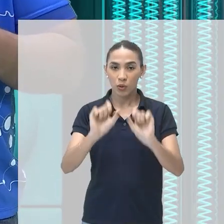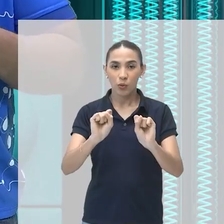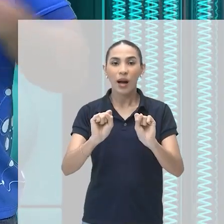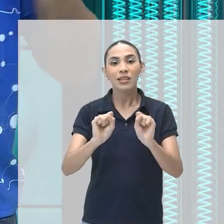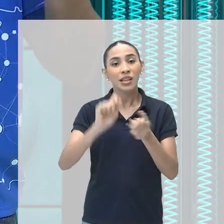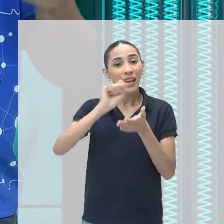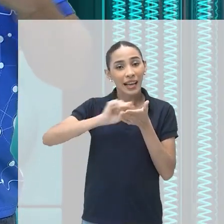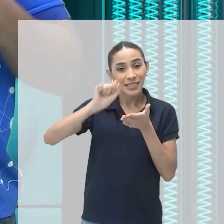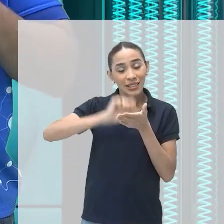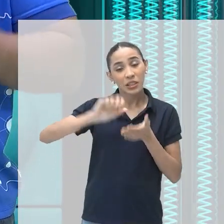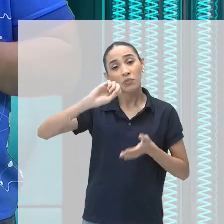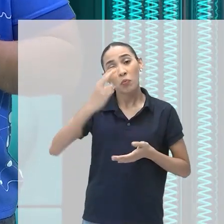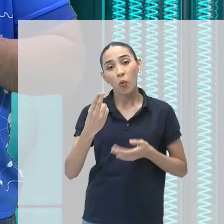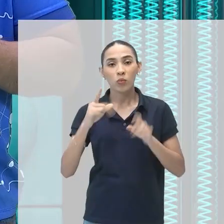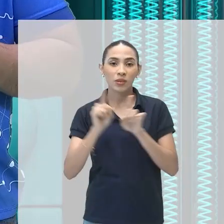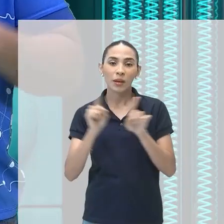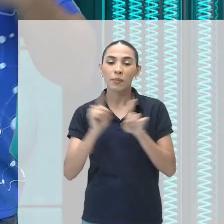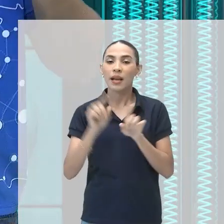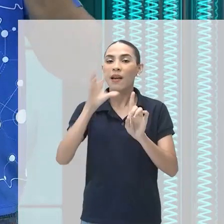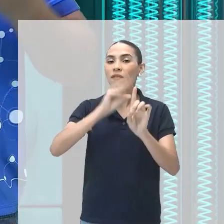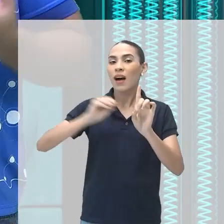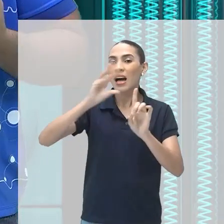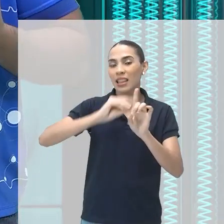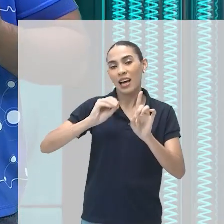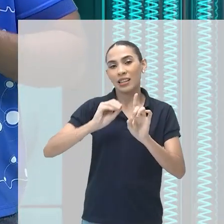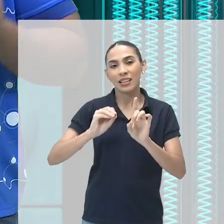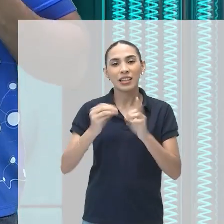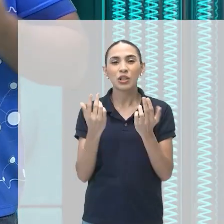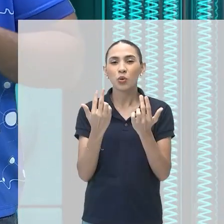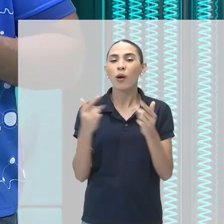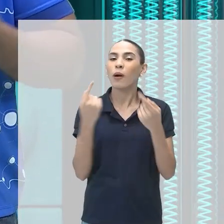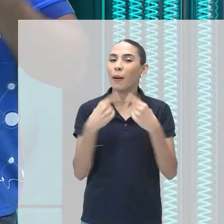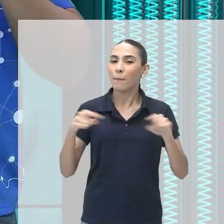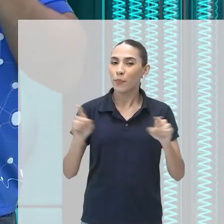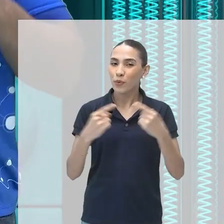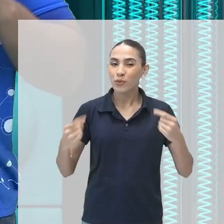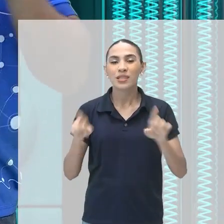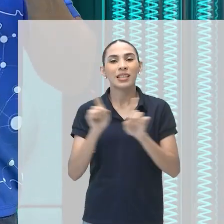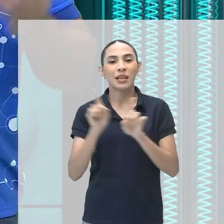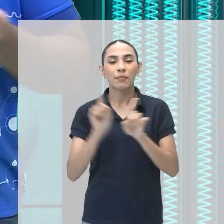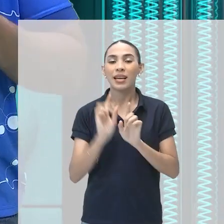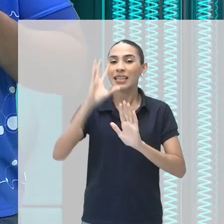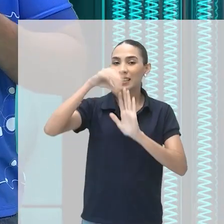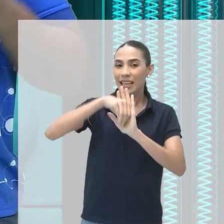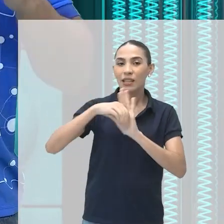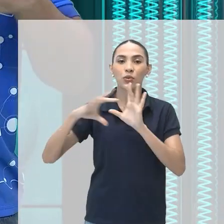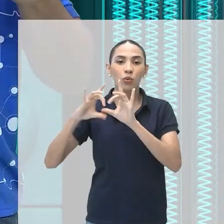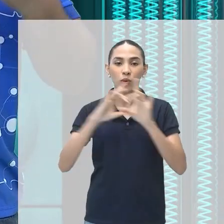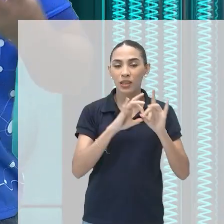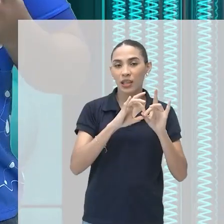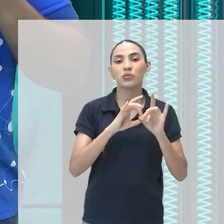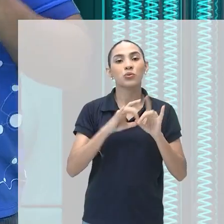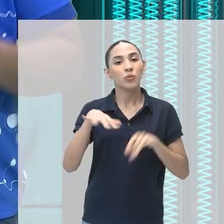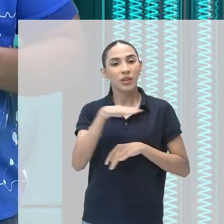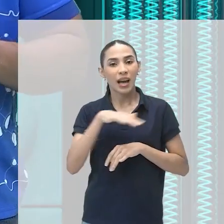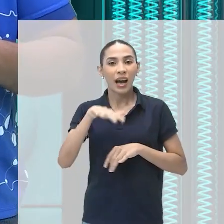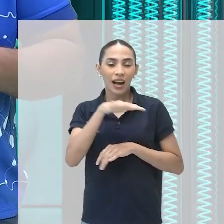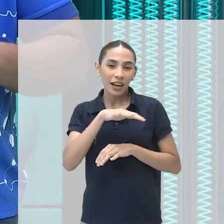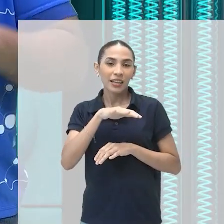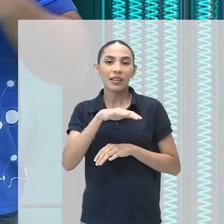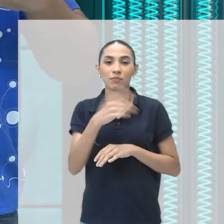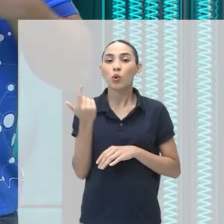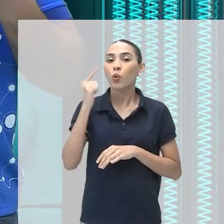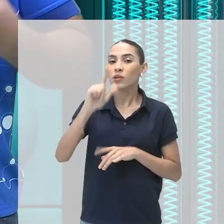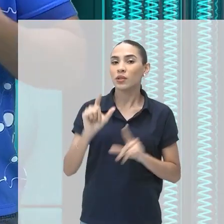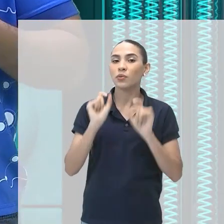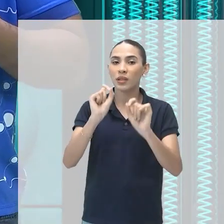linguagem escrita ou mesmo falada, assim como a música também pode ser inserida nesse contexto instrumental para